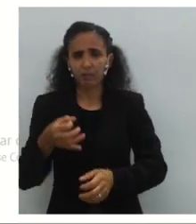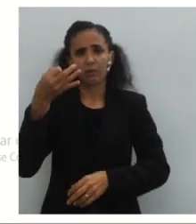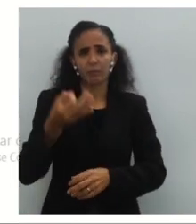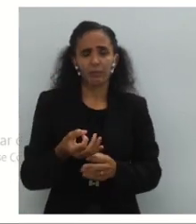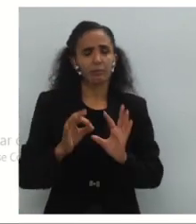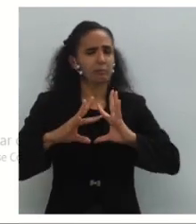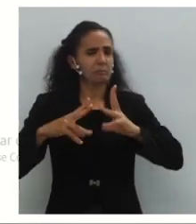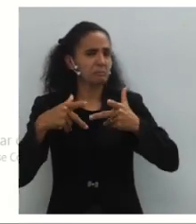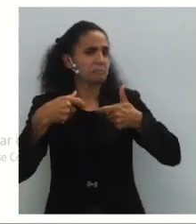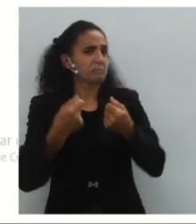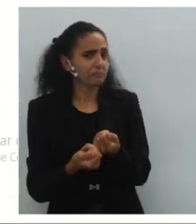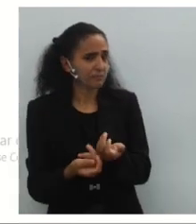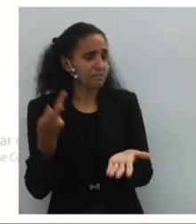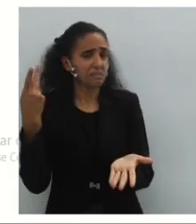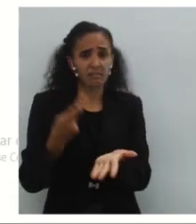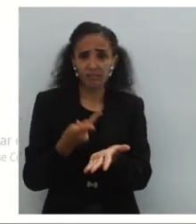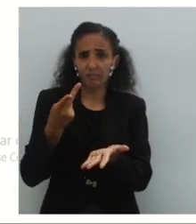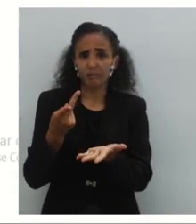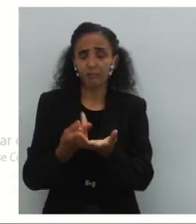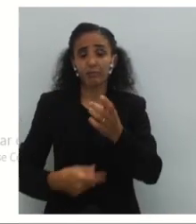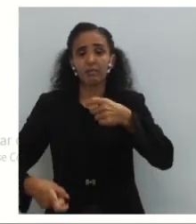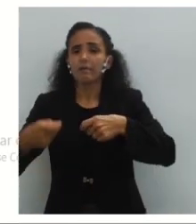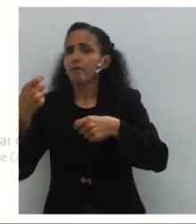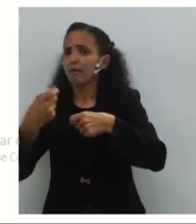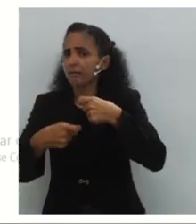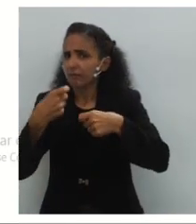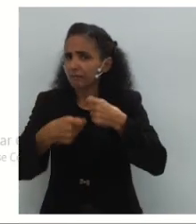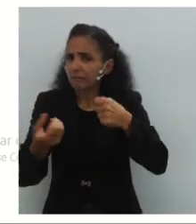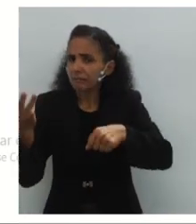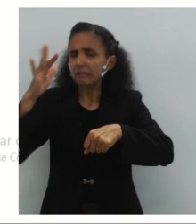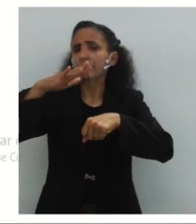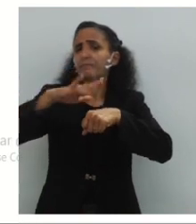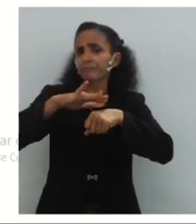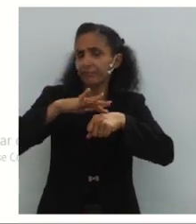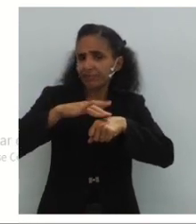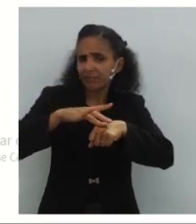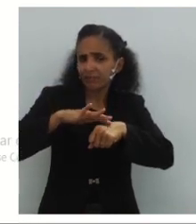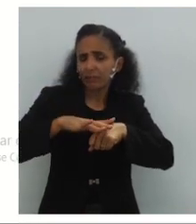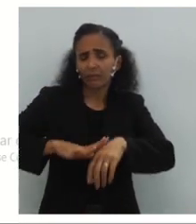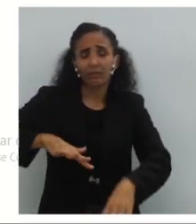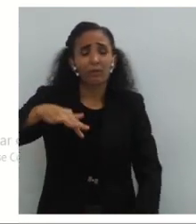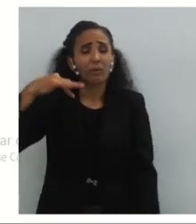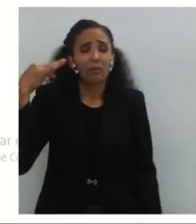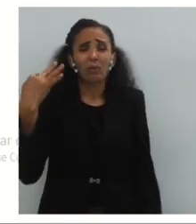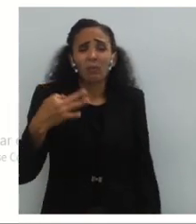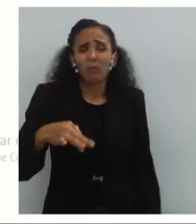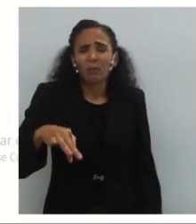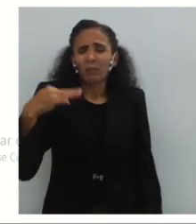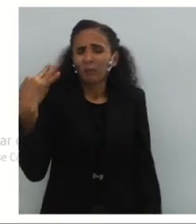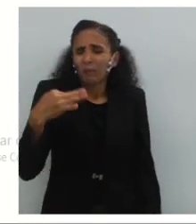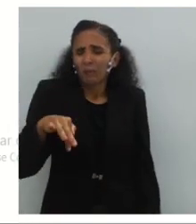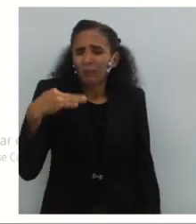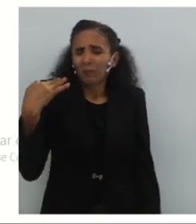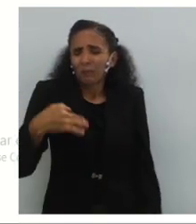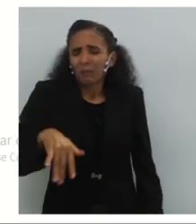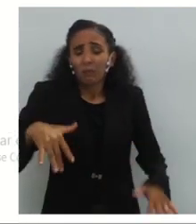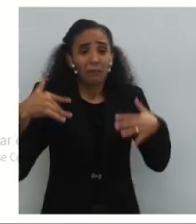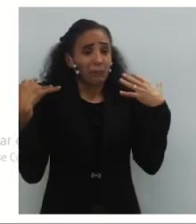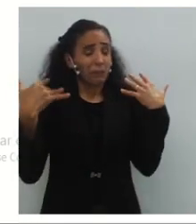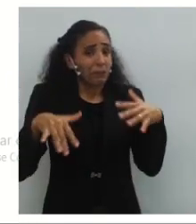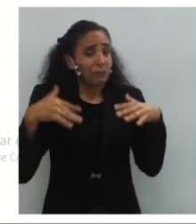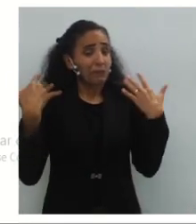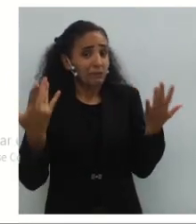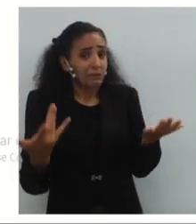sexo oral ou anal, respectivamente. E a gonorreia, ela vai trazer aí uma